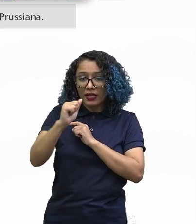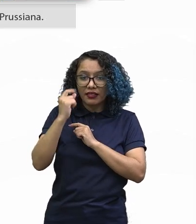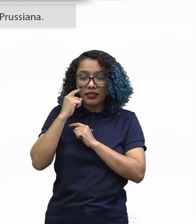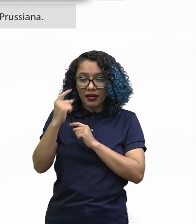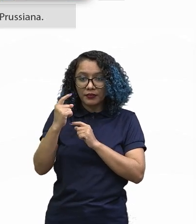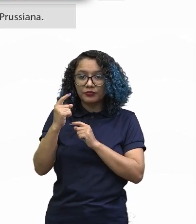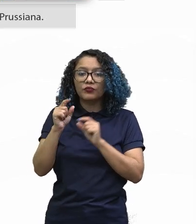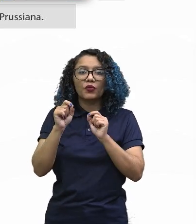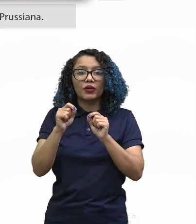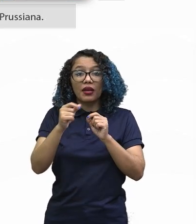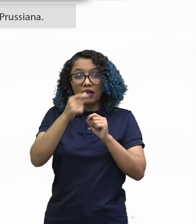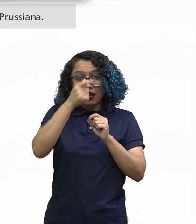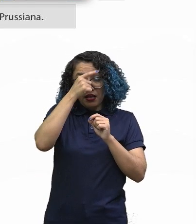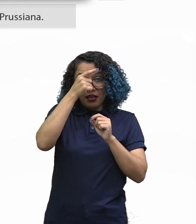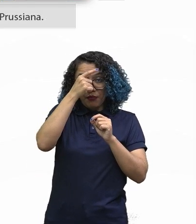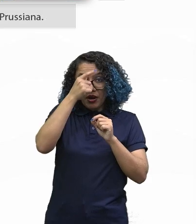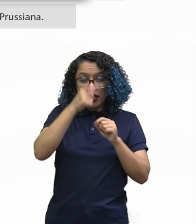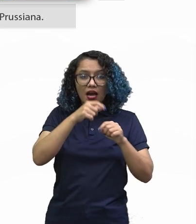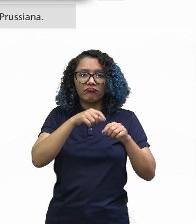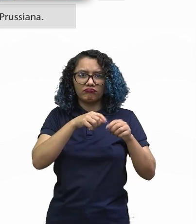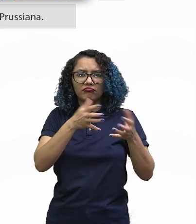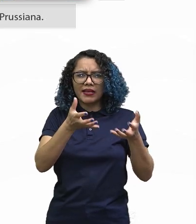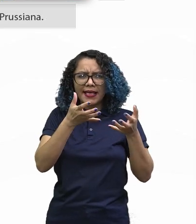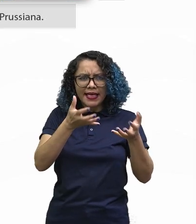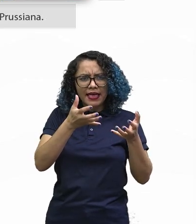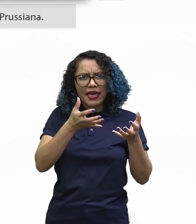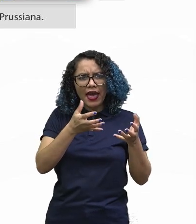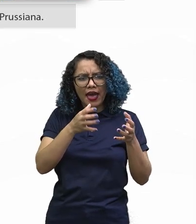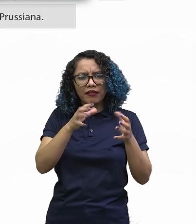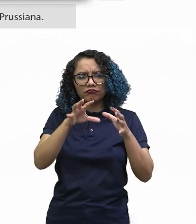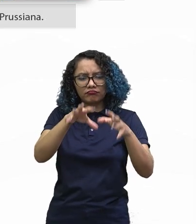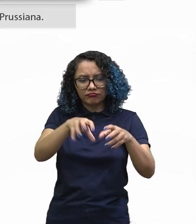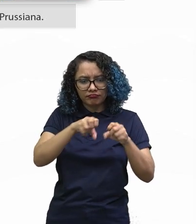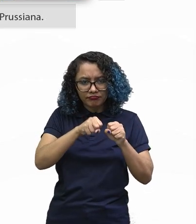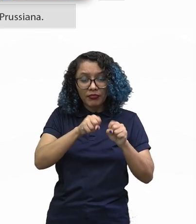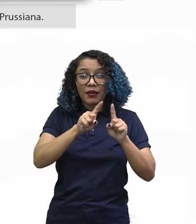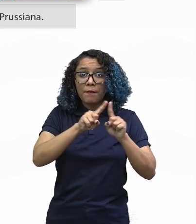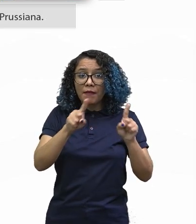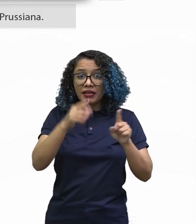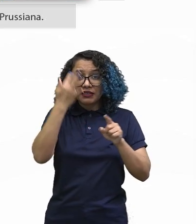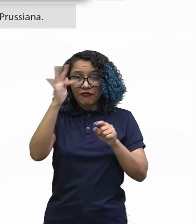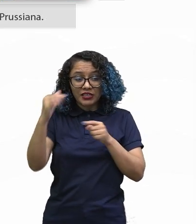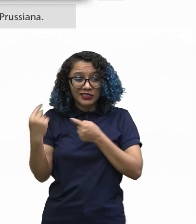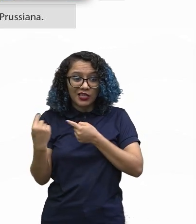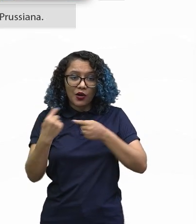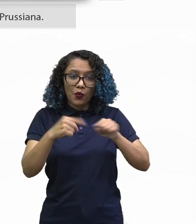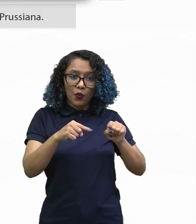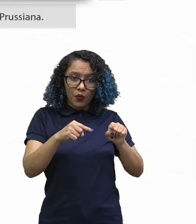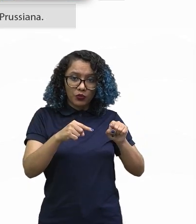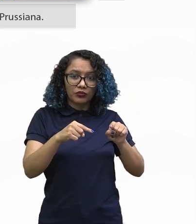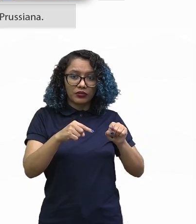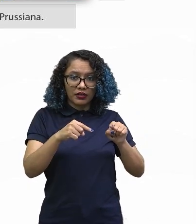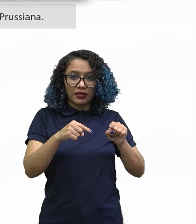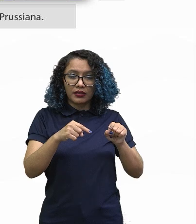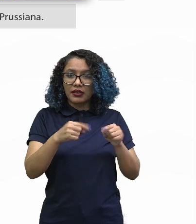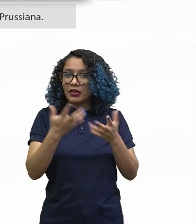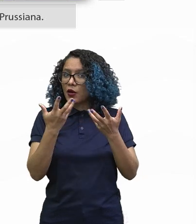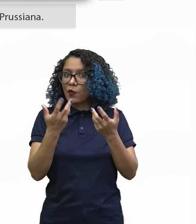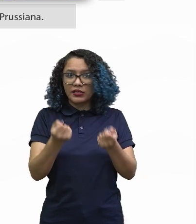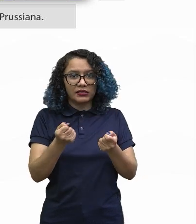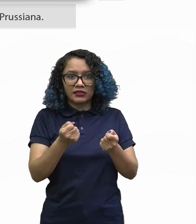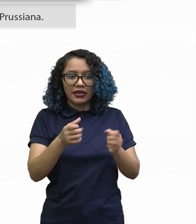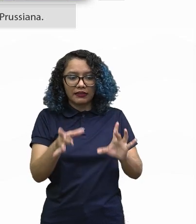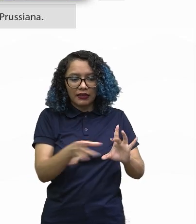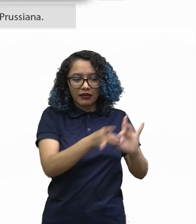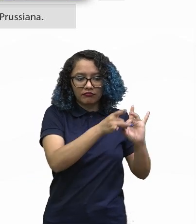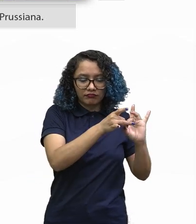reivindicado pelo Reino da Prússia, mas a França vai se opor não somente à anexação desse território,